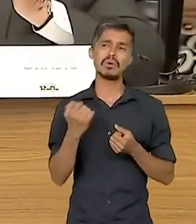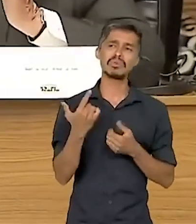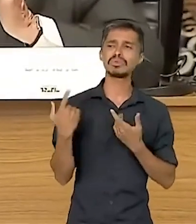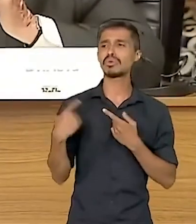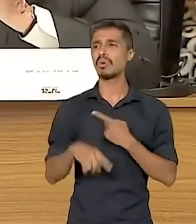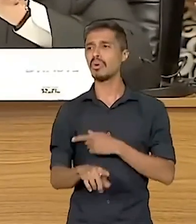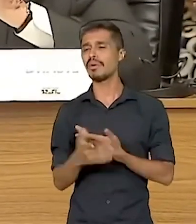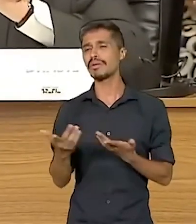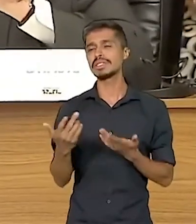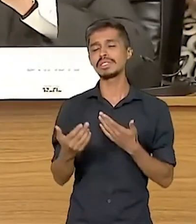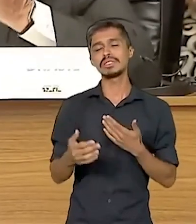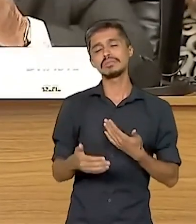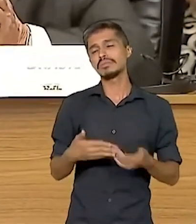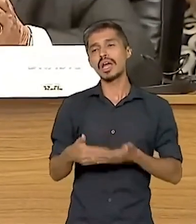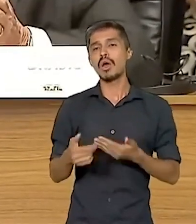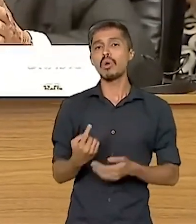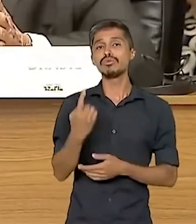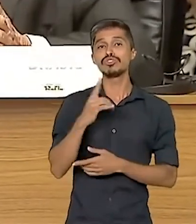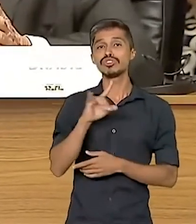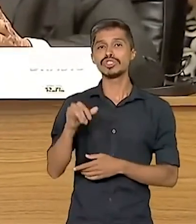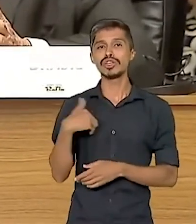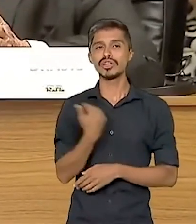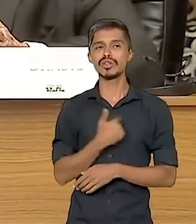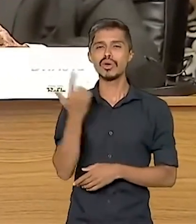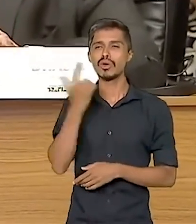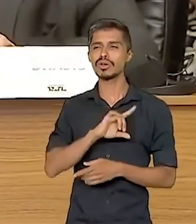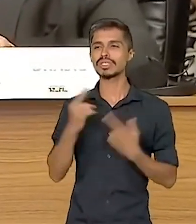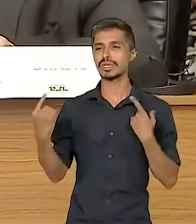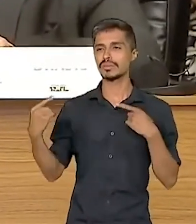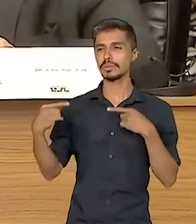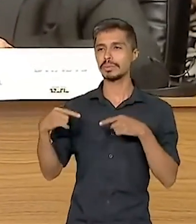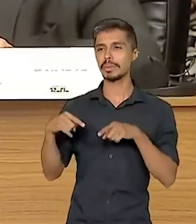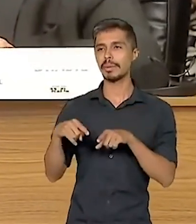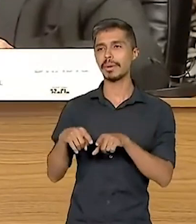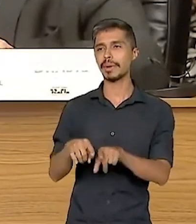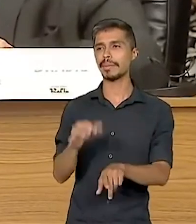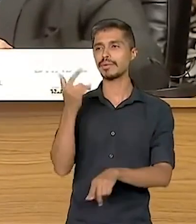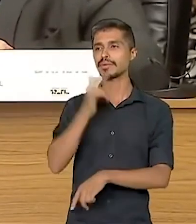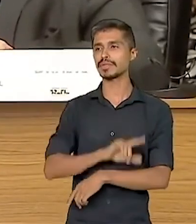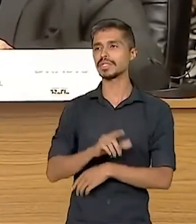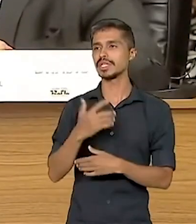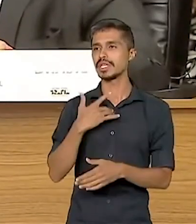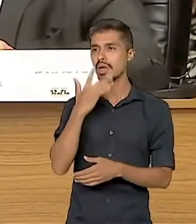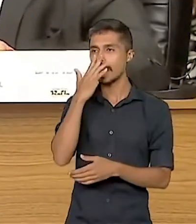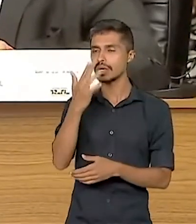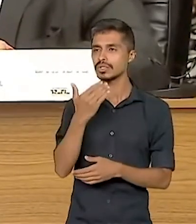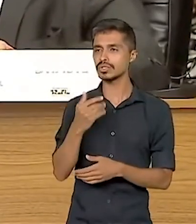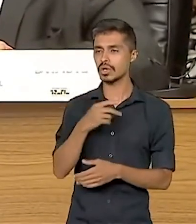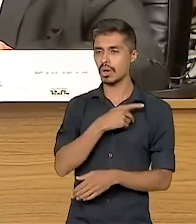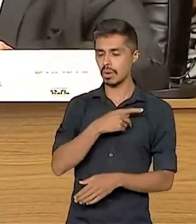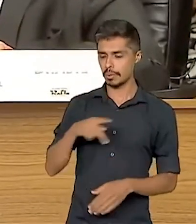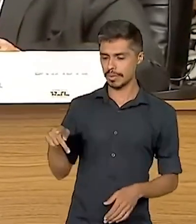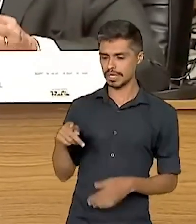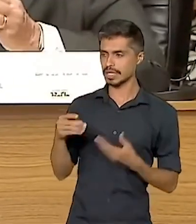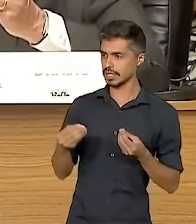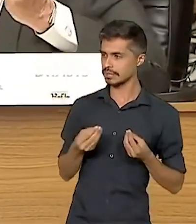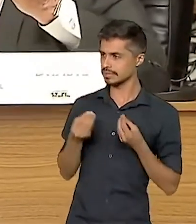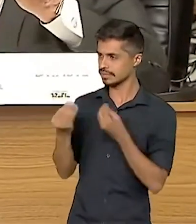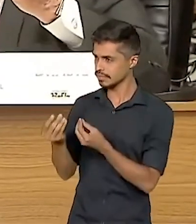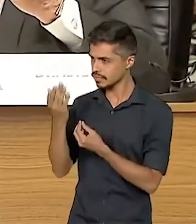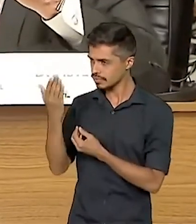Um dia a gente vai encontrar o denominador comum. E eu acho bem aqui passar a presidência pro tempore para